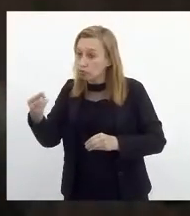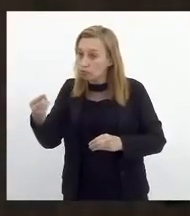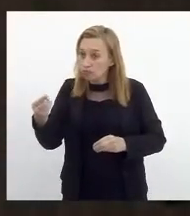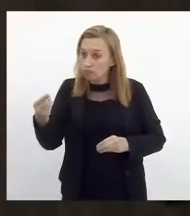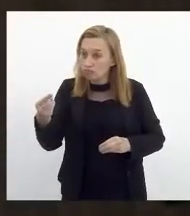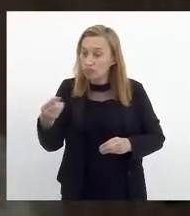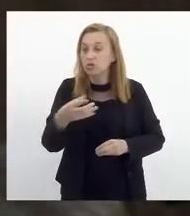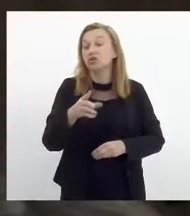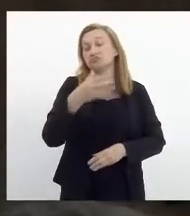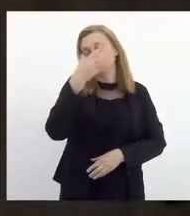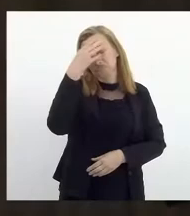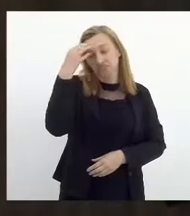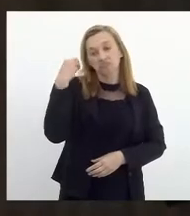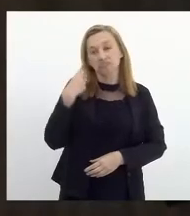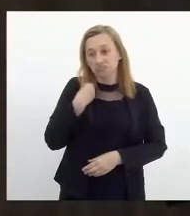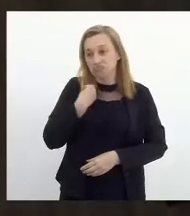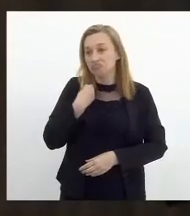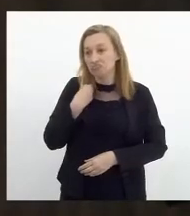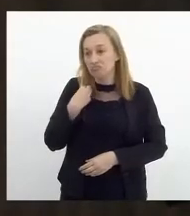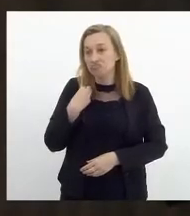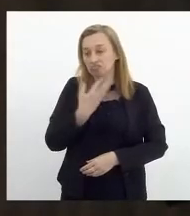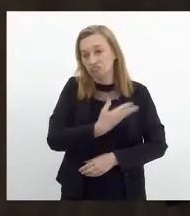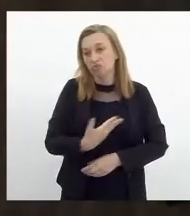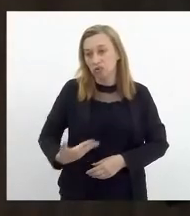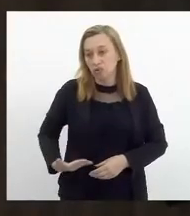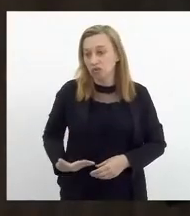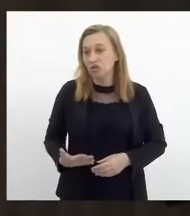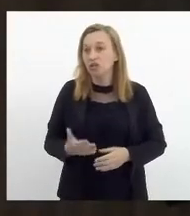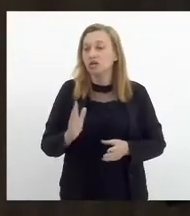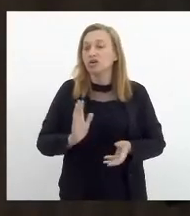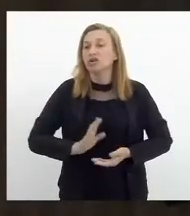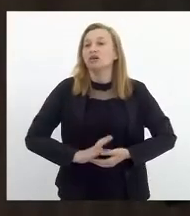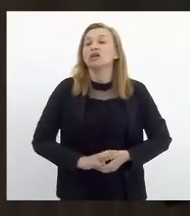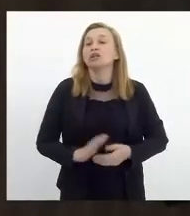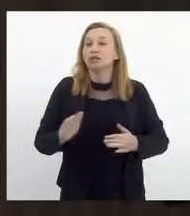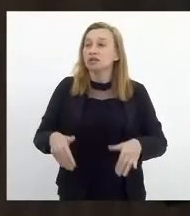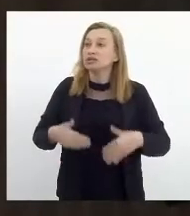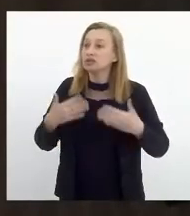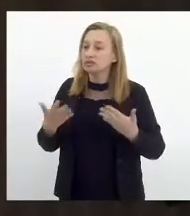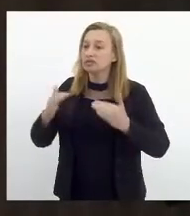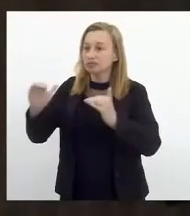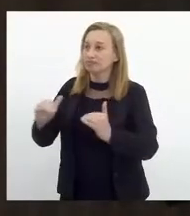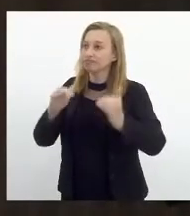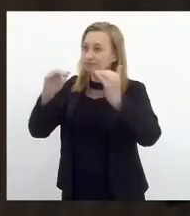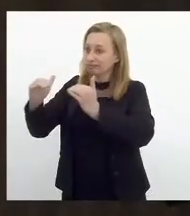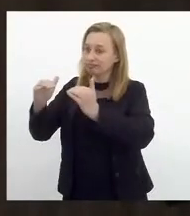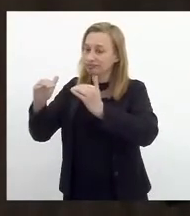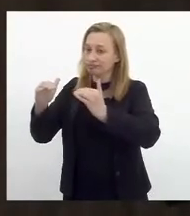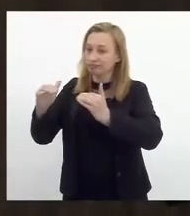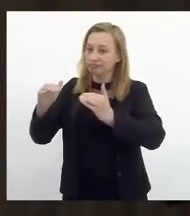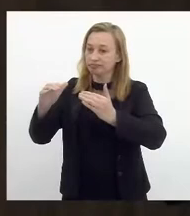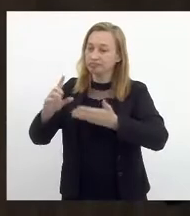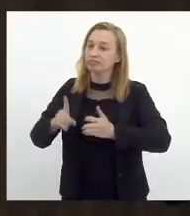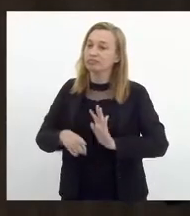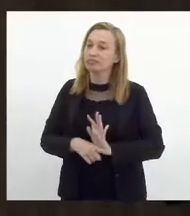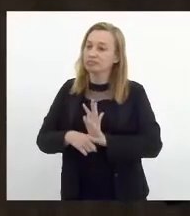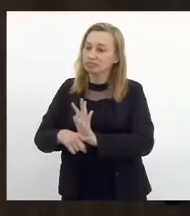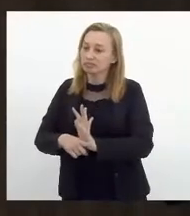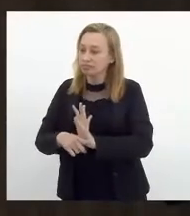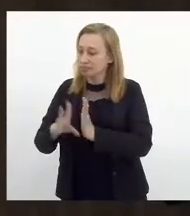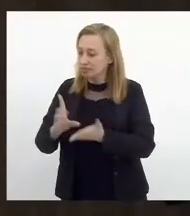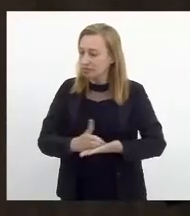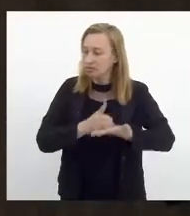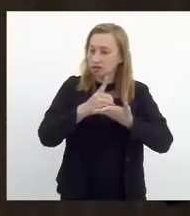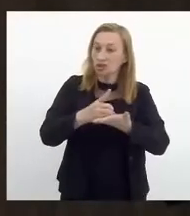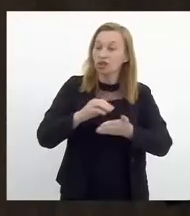foram esquecidos, né, pelo governo. Então, Vossa Excelência está resgatando a dignidade de todos